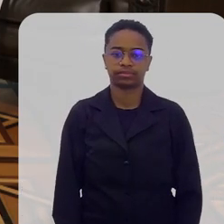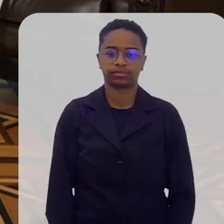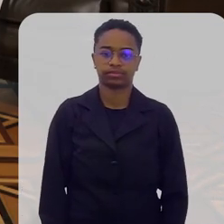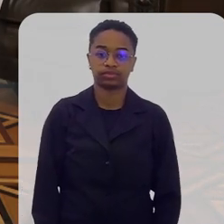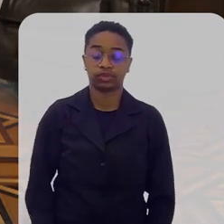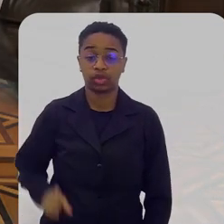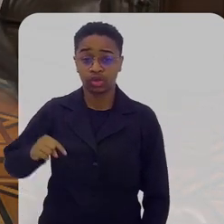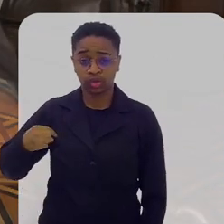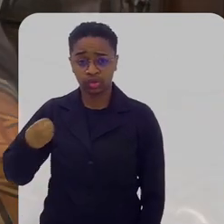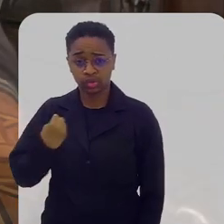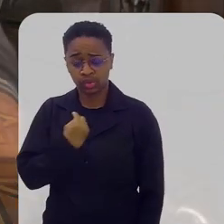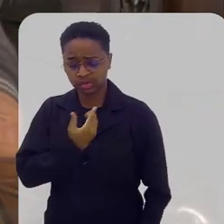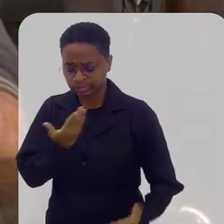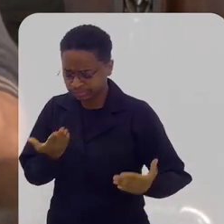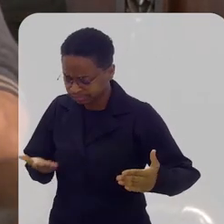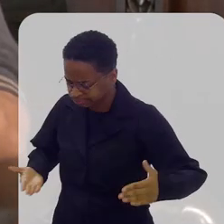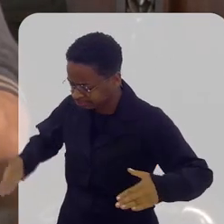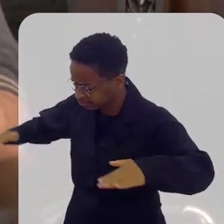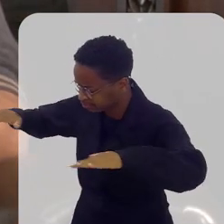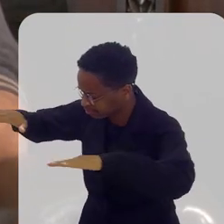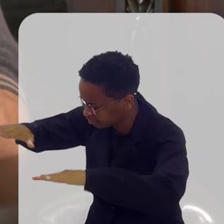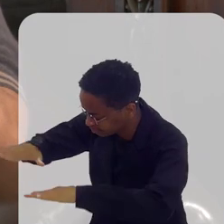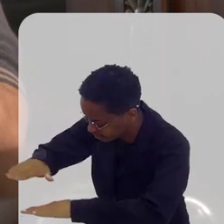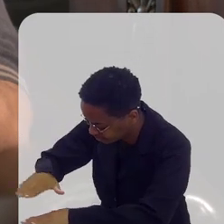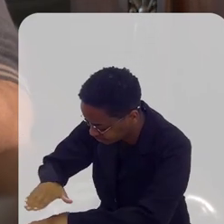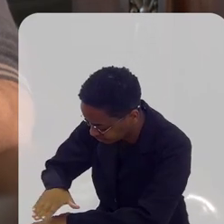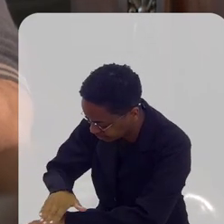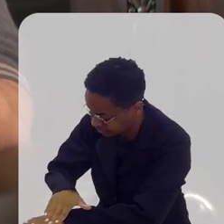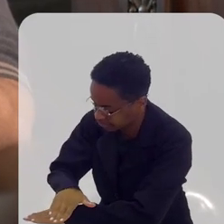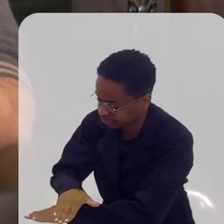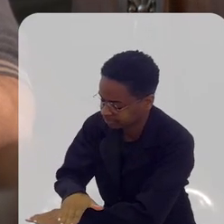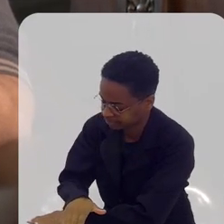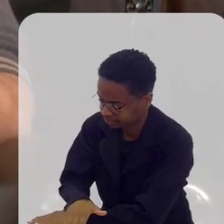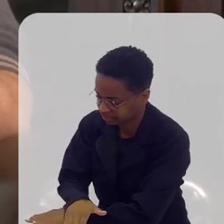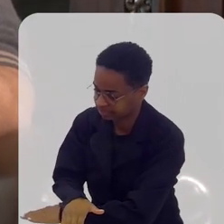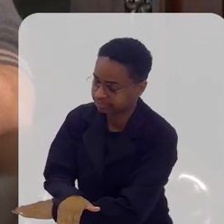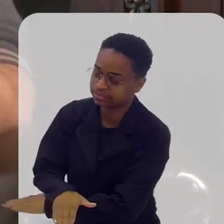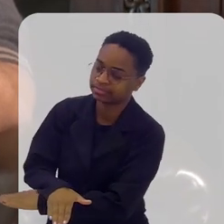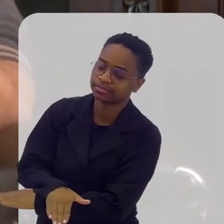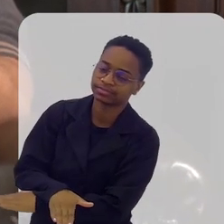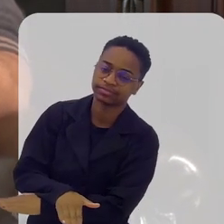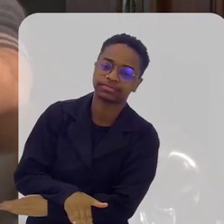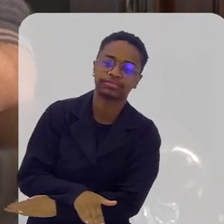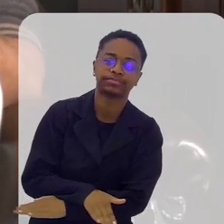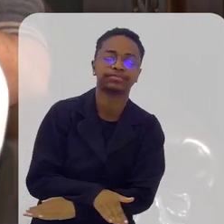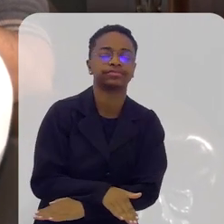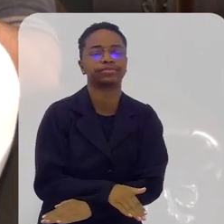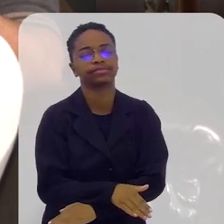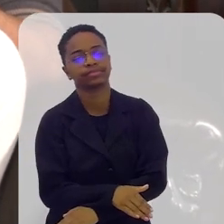Por isso, diante dele nos prostramos.